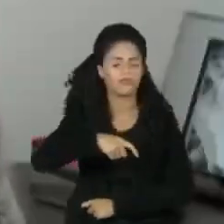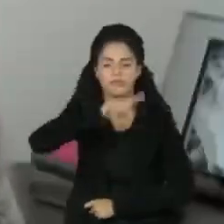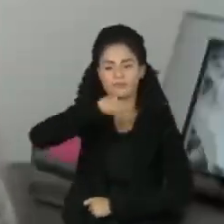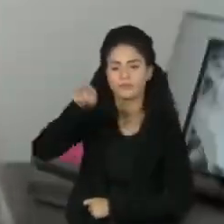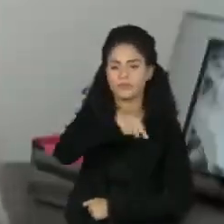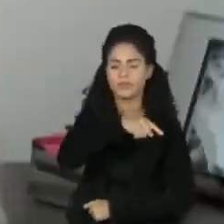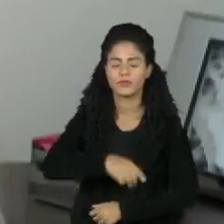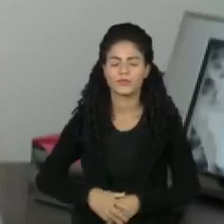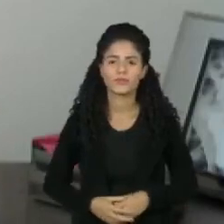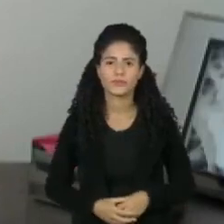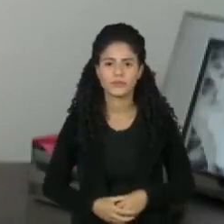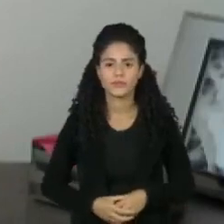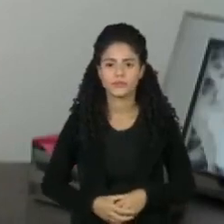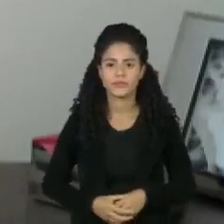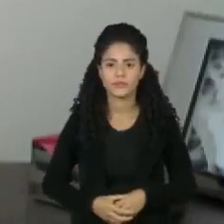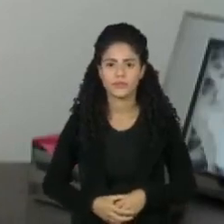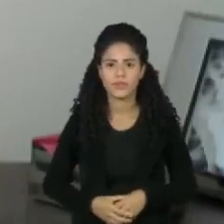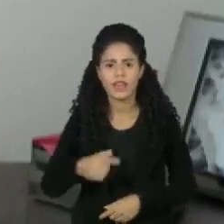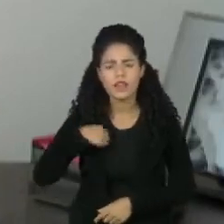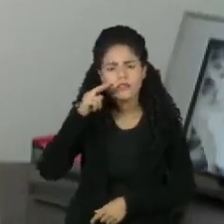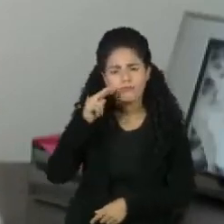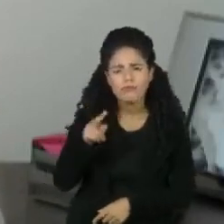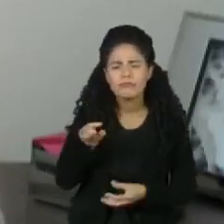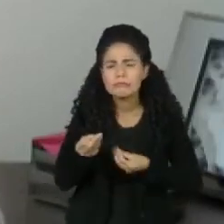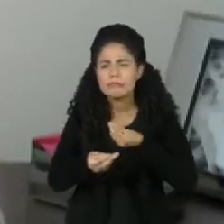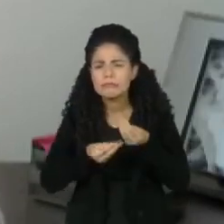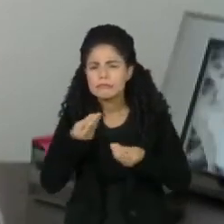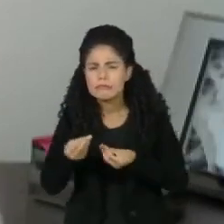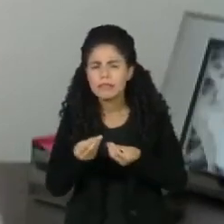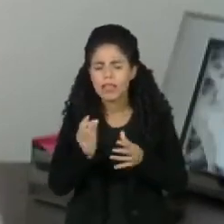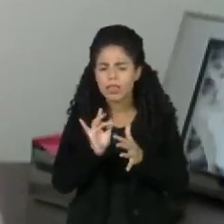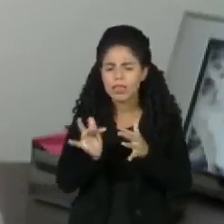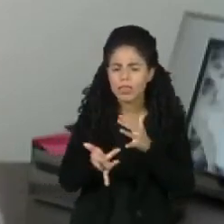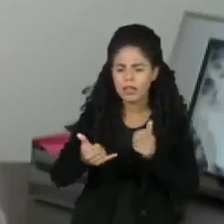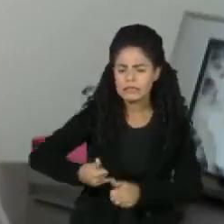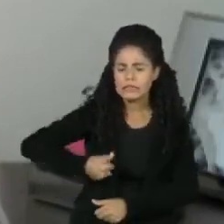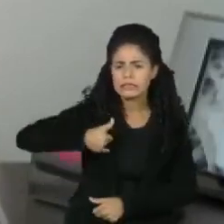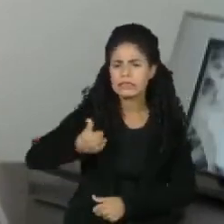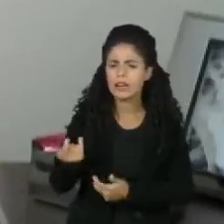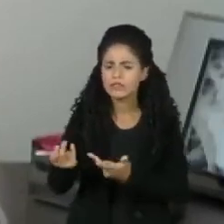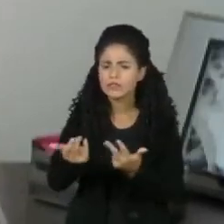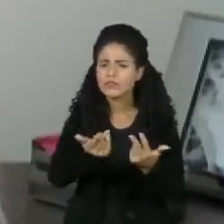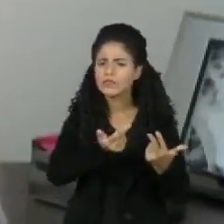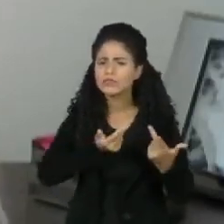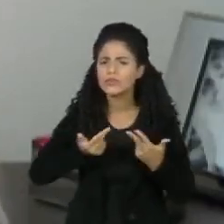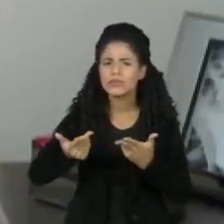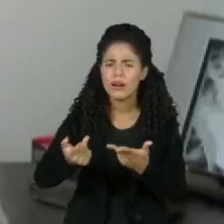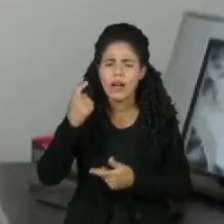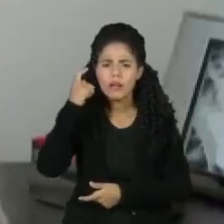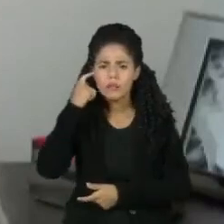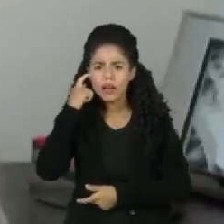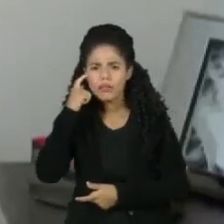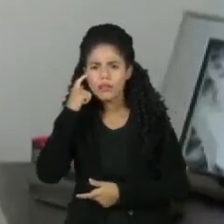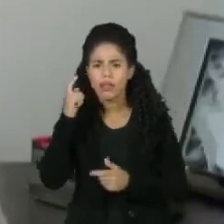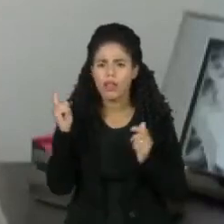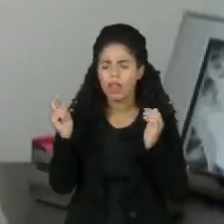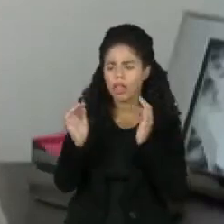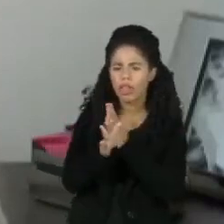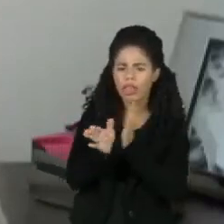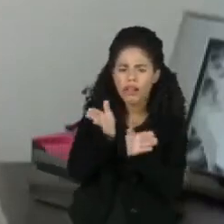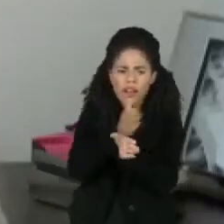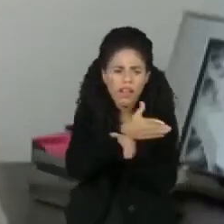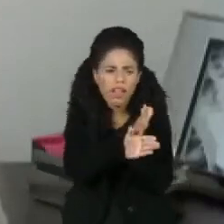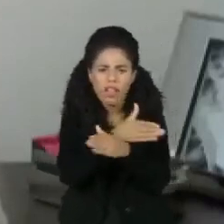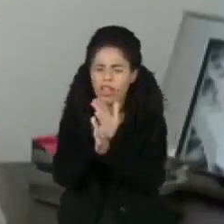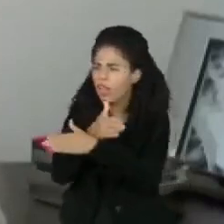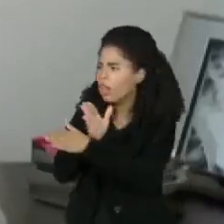que eu vejo, às vezes, até em relação a outras crianças da faixa etária dela, é que isso causa uma distração muito grande, isso rouba um